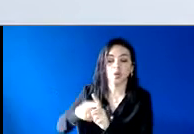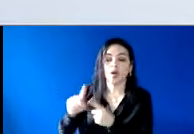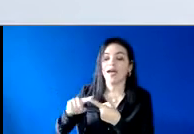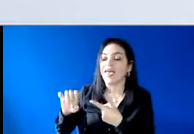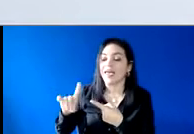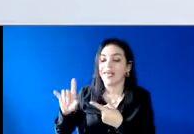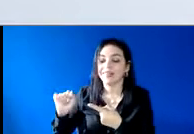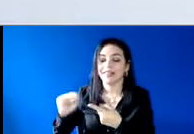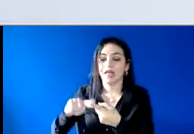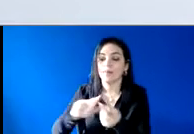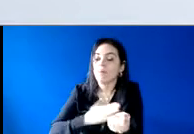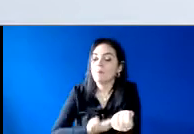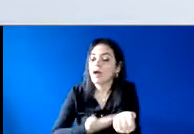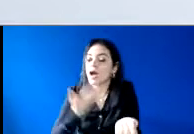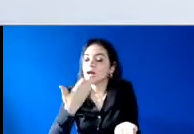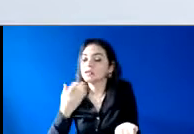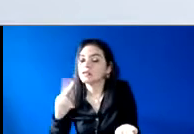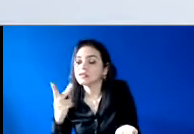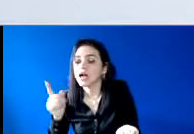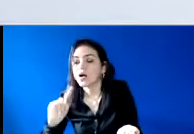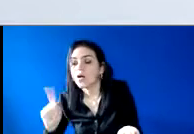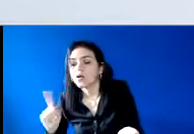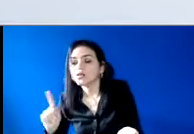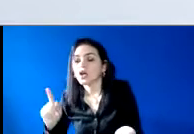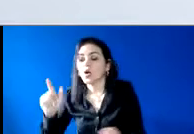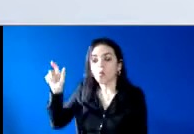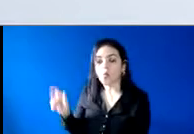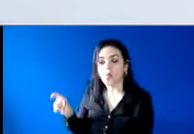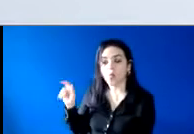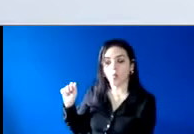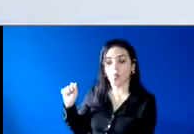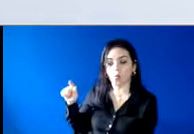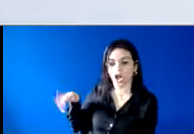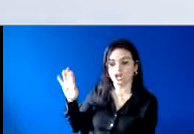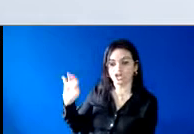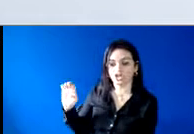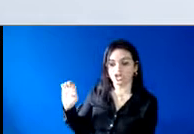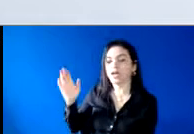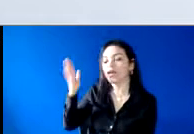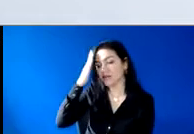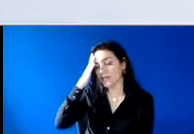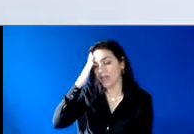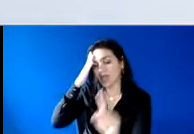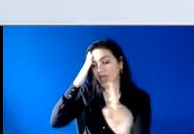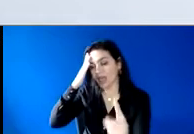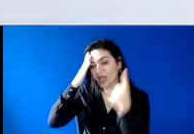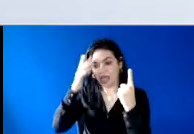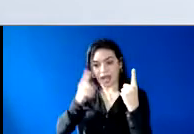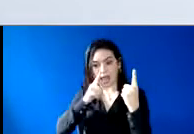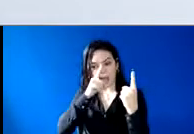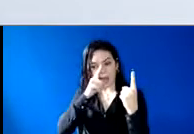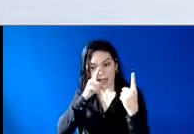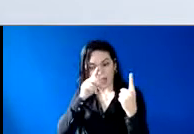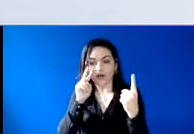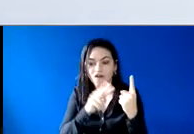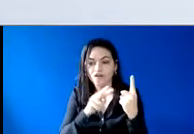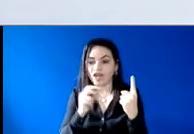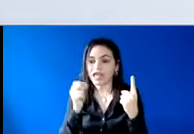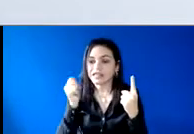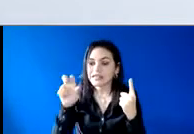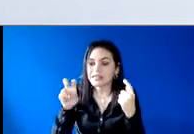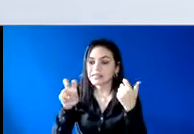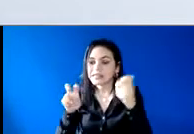fazendo pressão alta ou não. O agente tem que saber disso. E toda vez que ela for uma gestante de risco, eu tenho que ver essa gestante pelo menos de 15 em 15